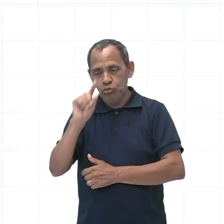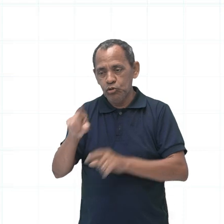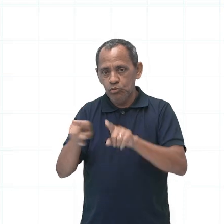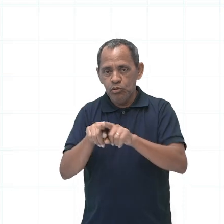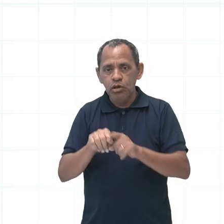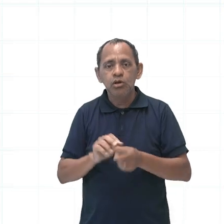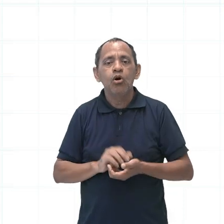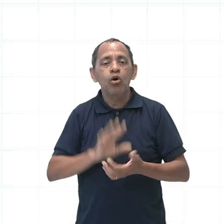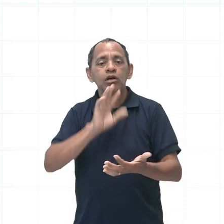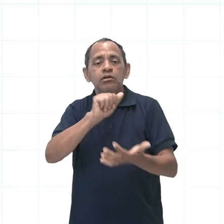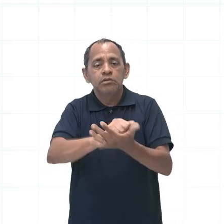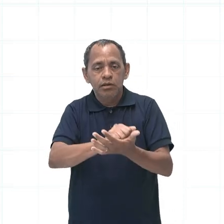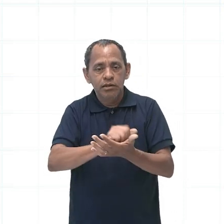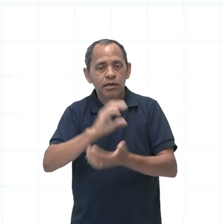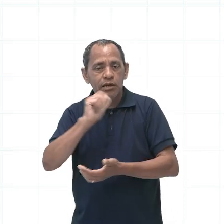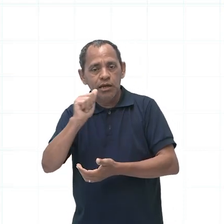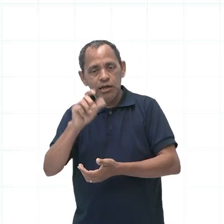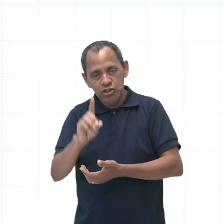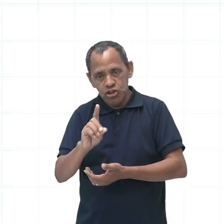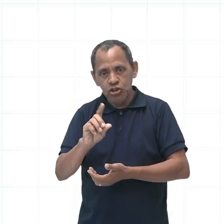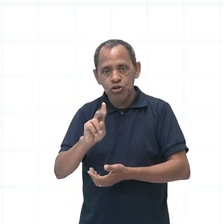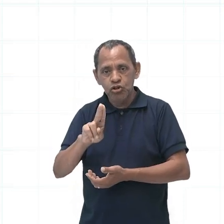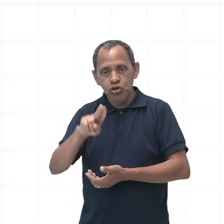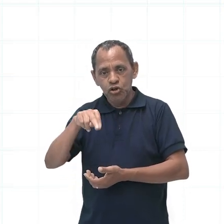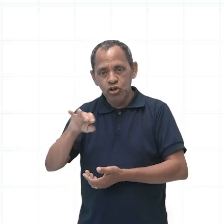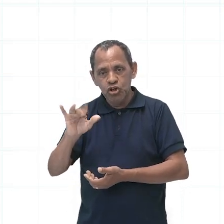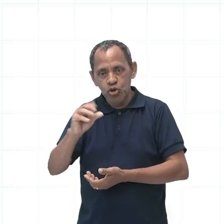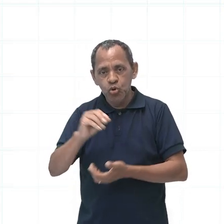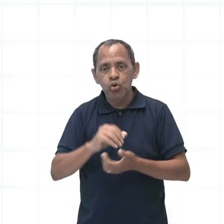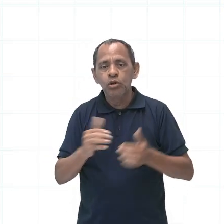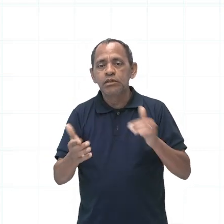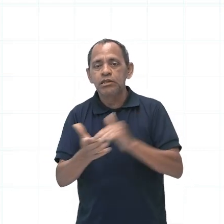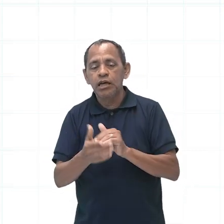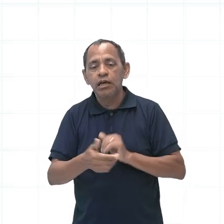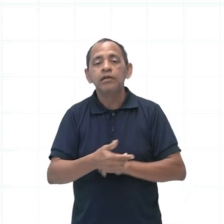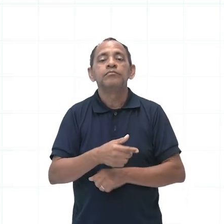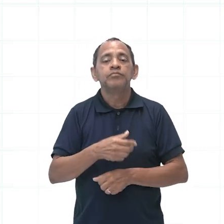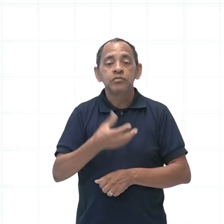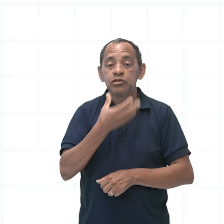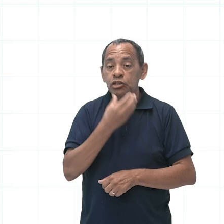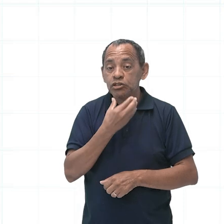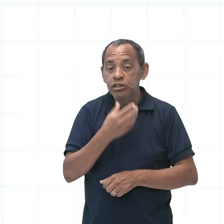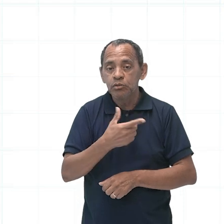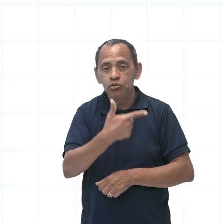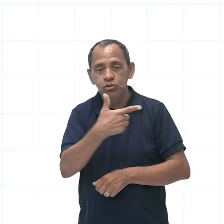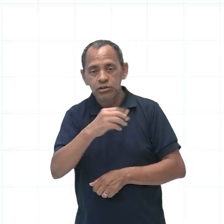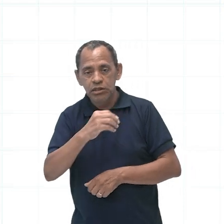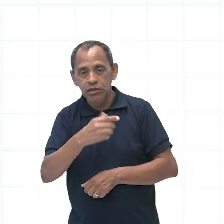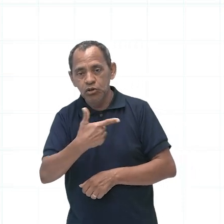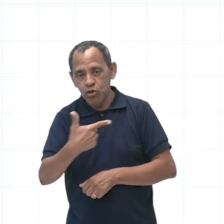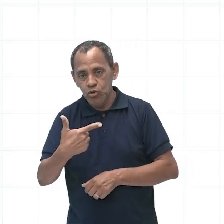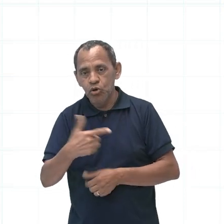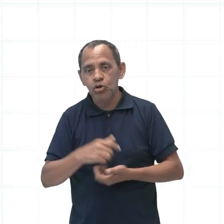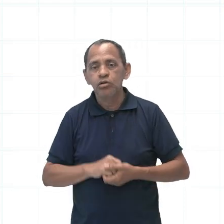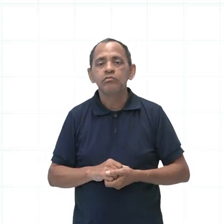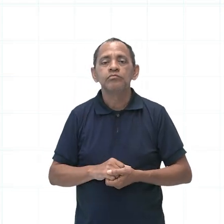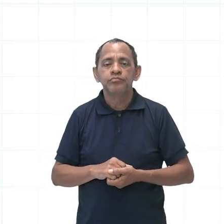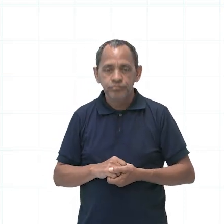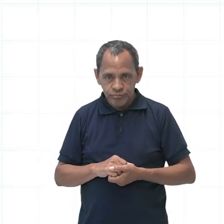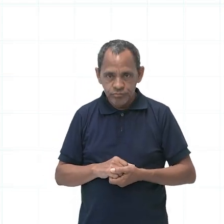Pague dívidas negativadas até 31 de dezembro de 2022, à vista com desconto ou parcelamento de